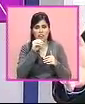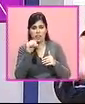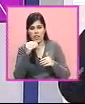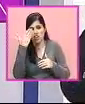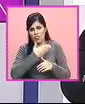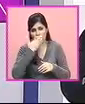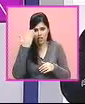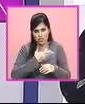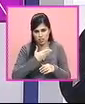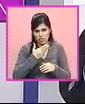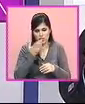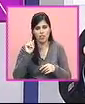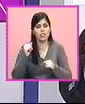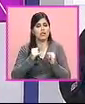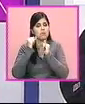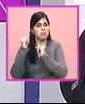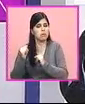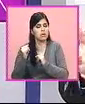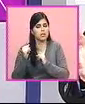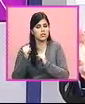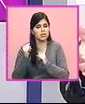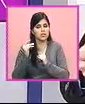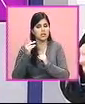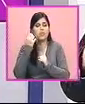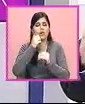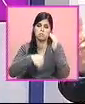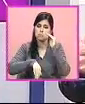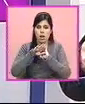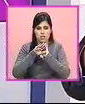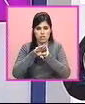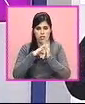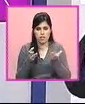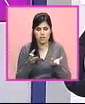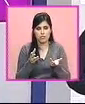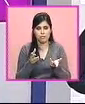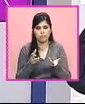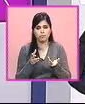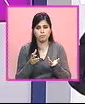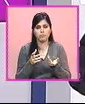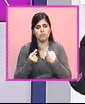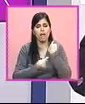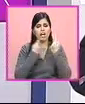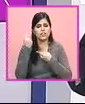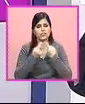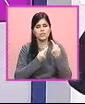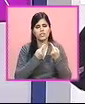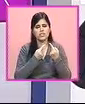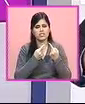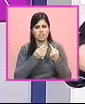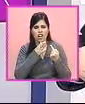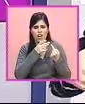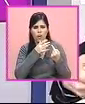ficam bem e ficam sem dor. Às vezes permanece uma cor da pele,